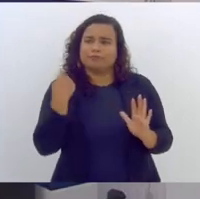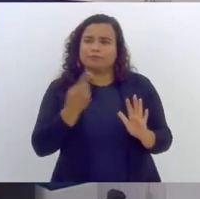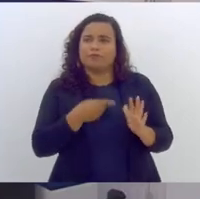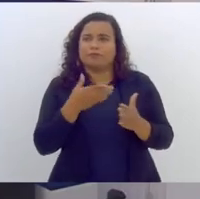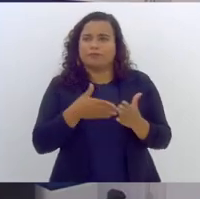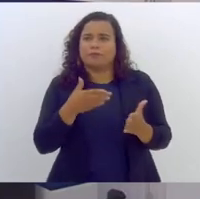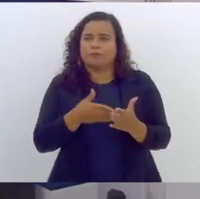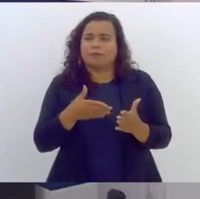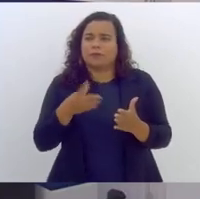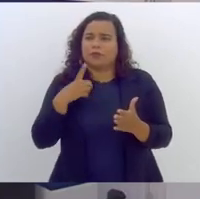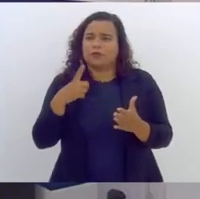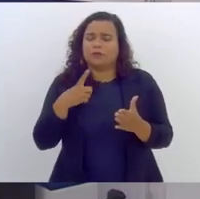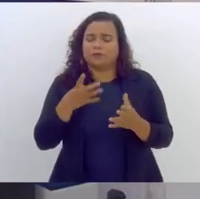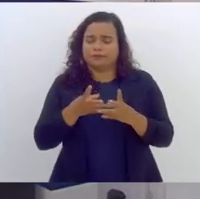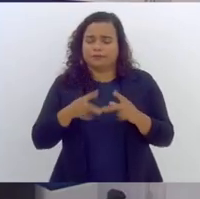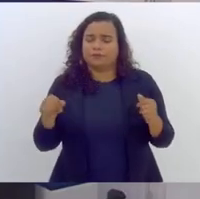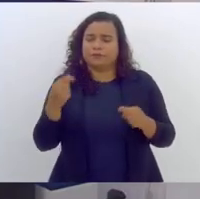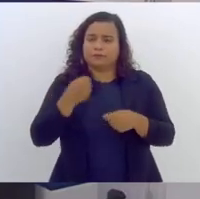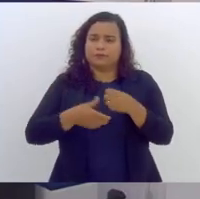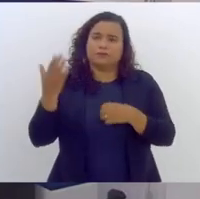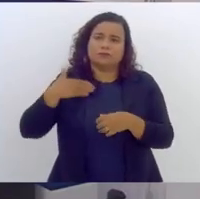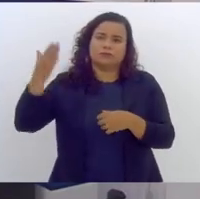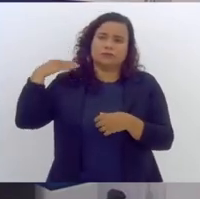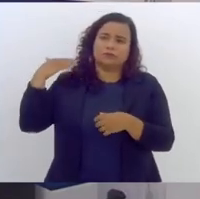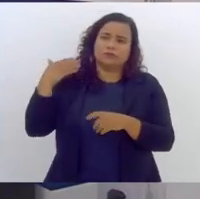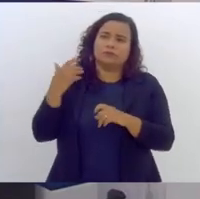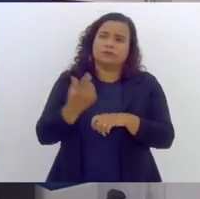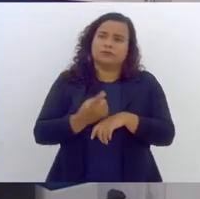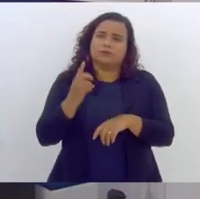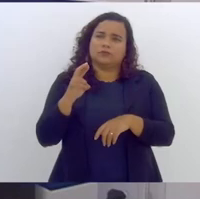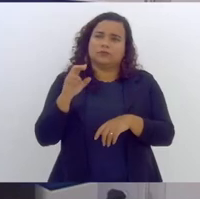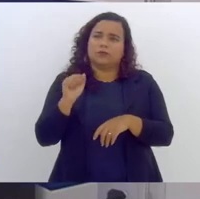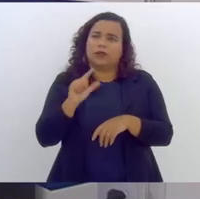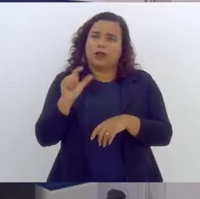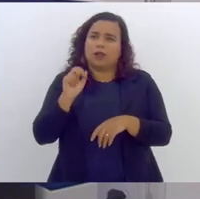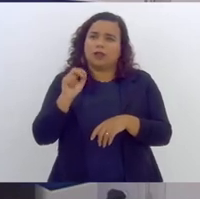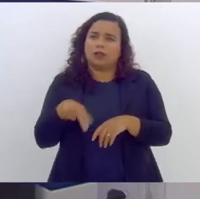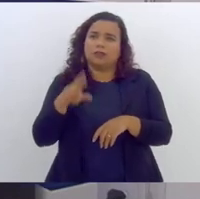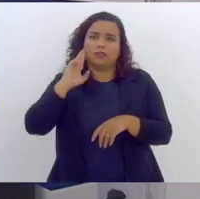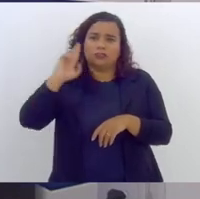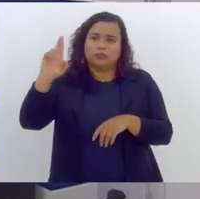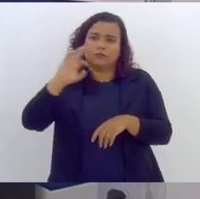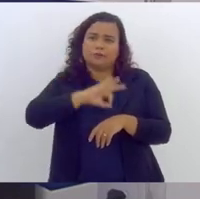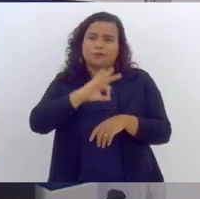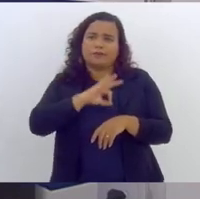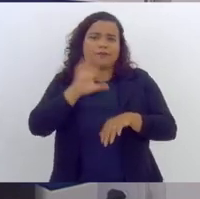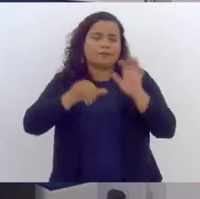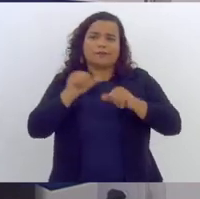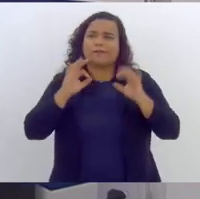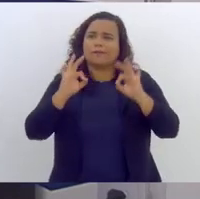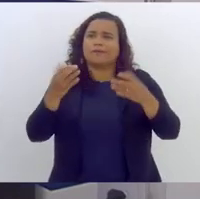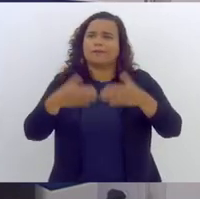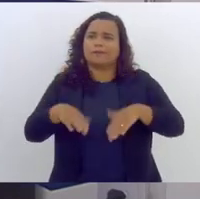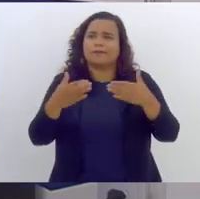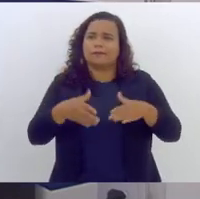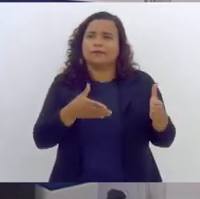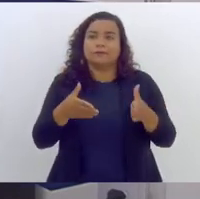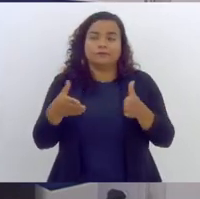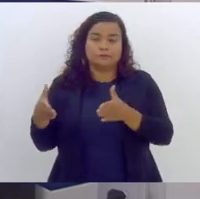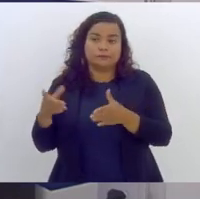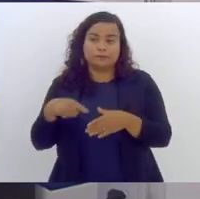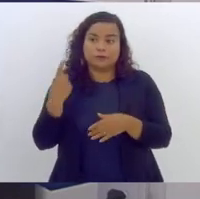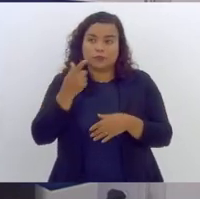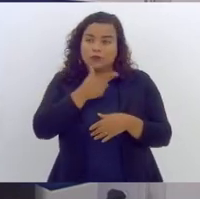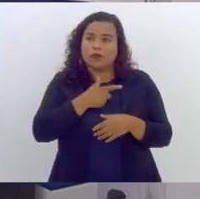de barreira caiu lá atrás quando então Doutora Alan tomava era chefe de polícia convocou a todos para as etapas do concurso nós